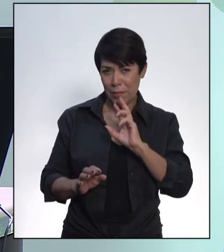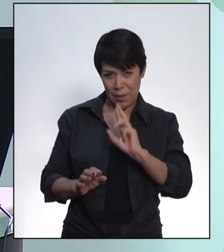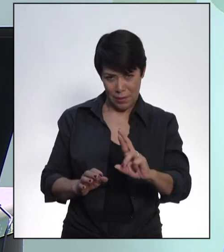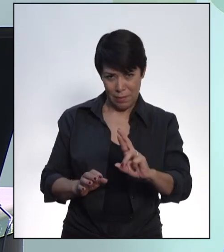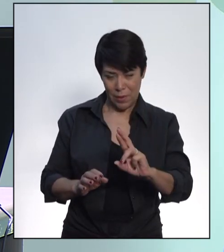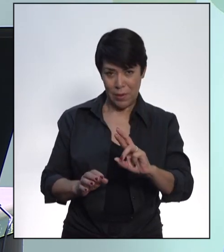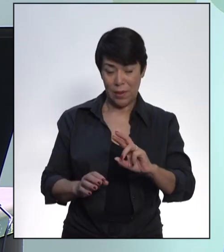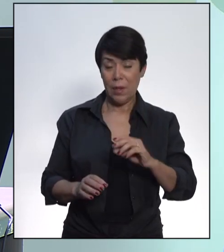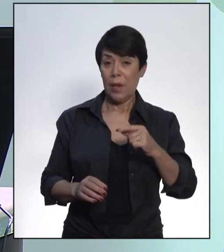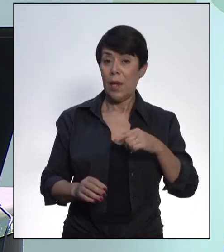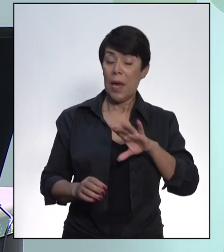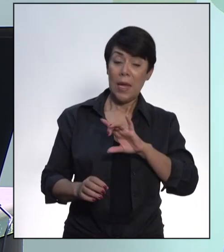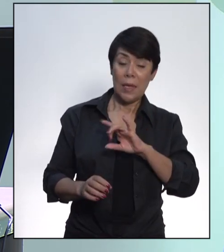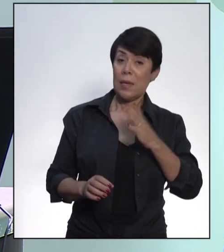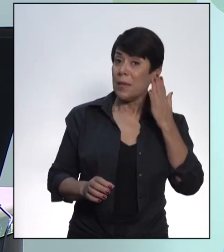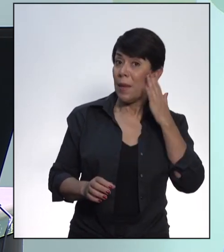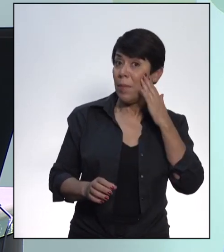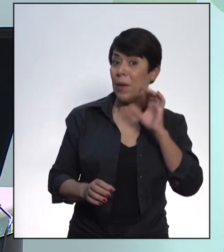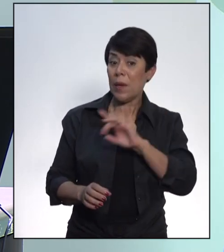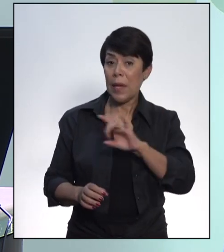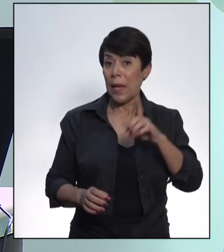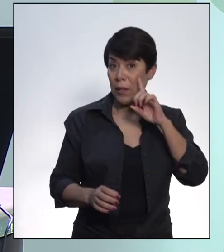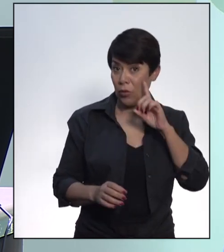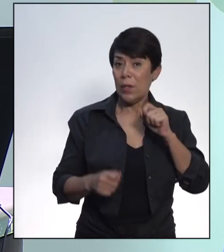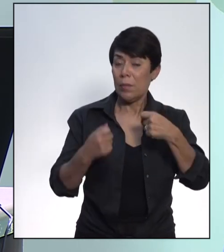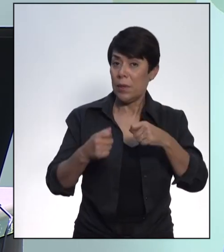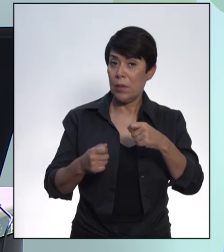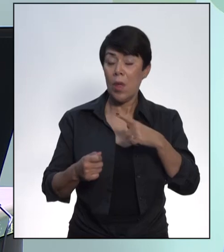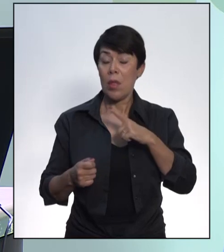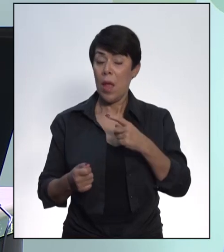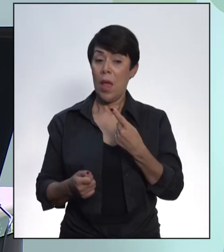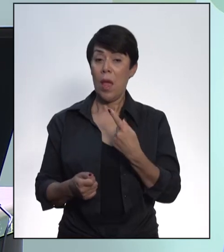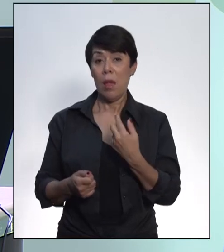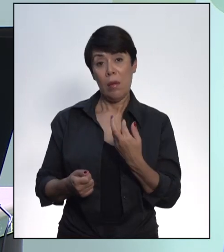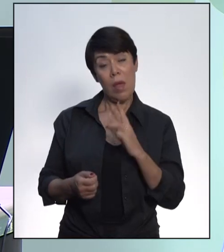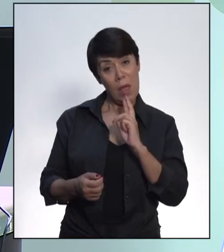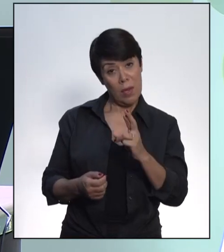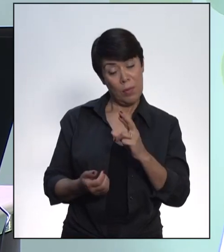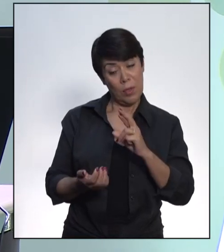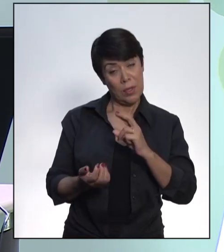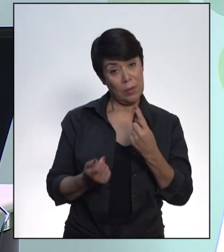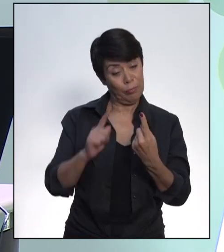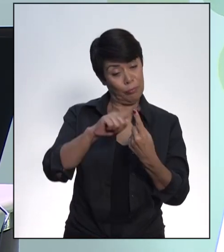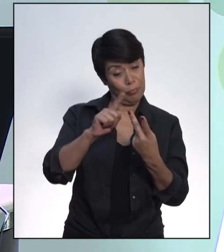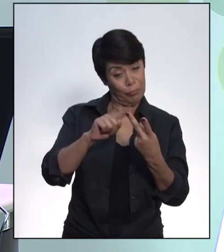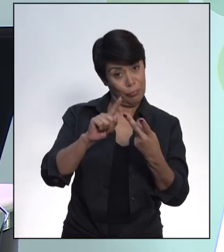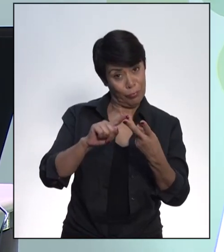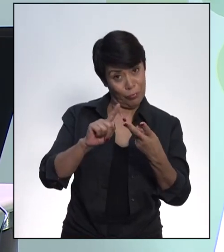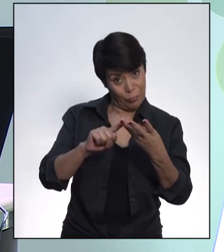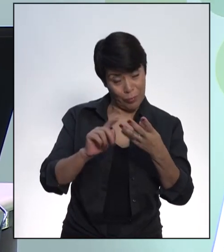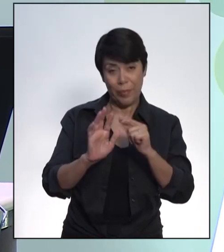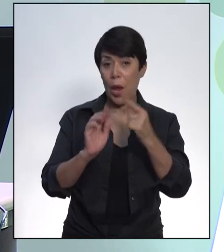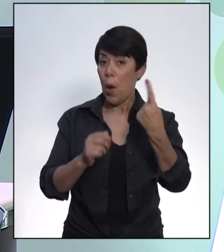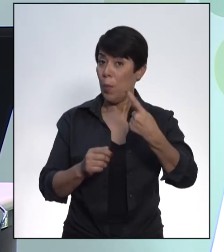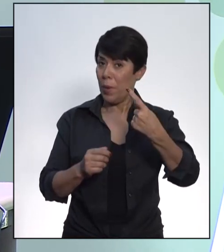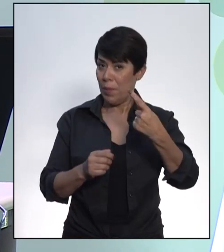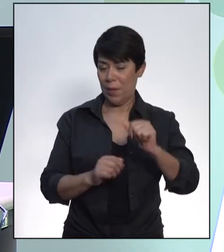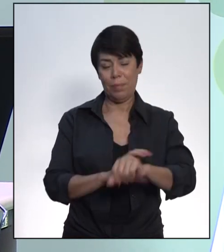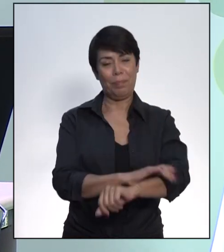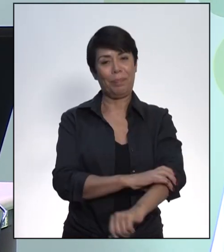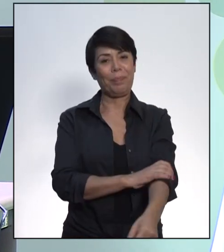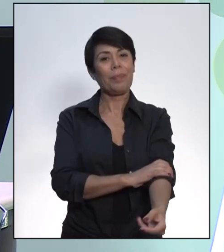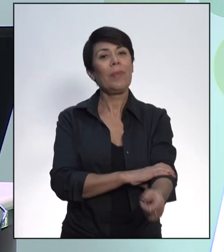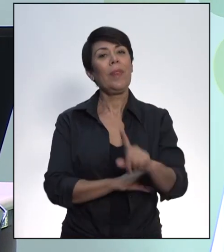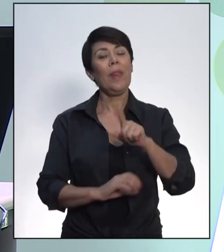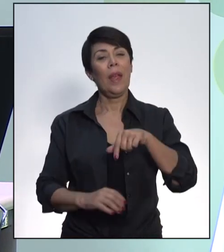eu somava 50, então eu tenho que entender algumas coisas. Eu posso entender o seguinte, eu posso entender que o primeiro termo é